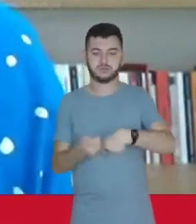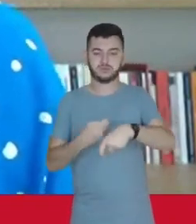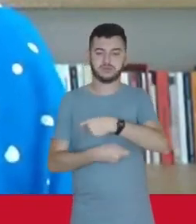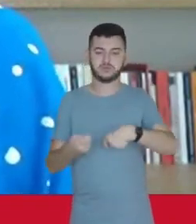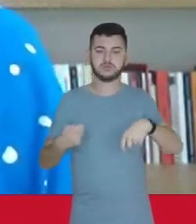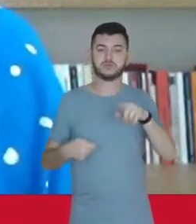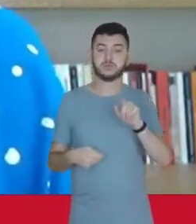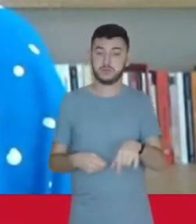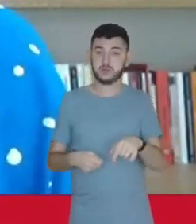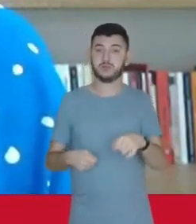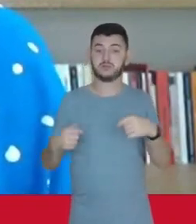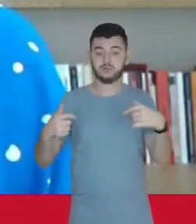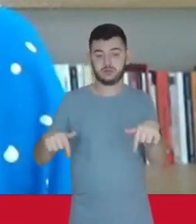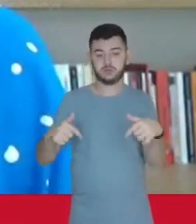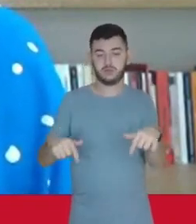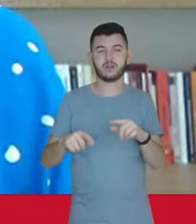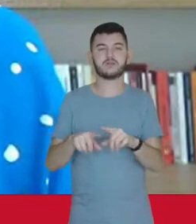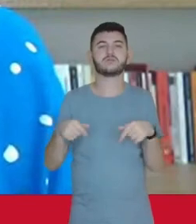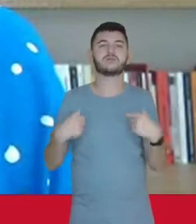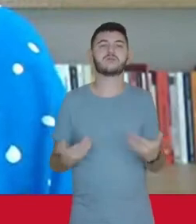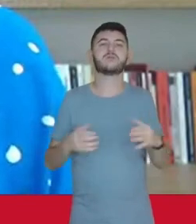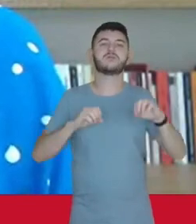educação brasileira,